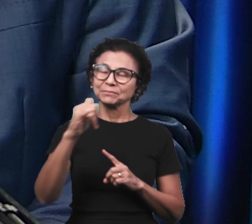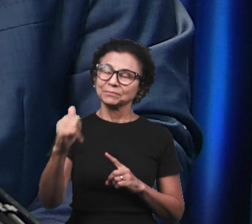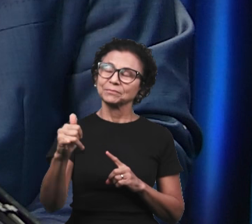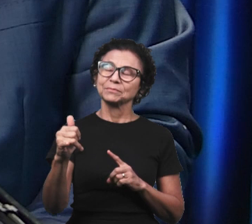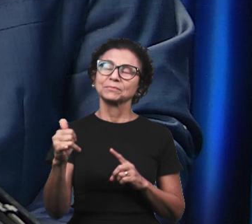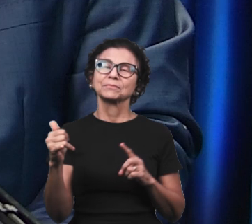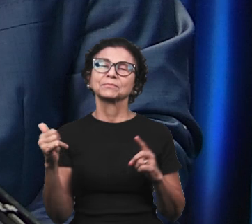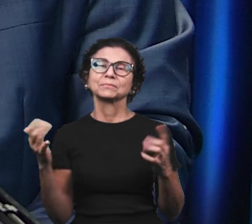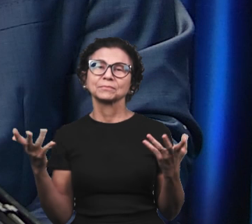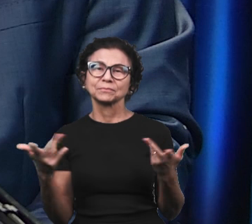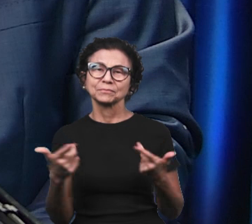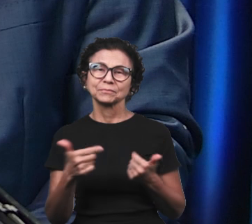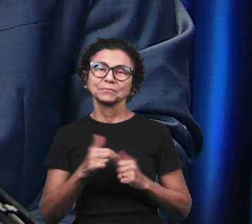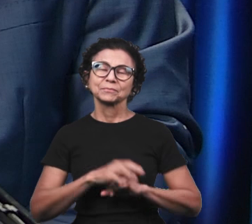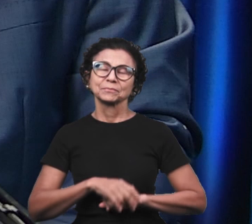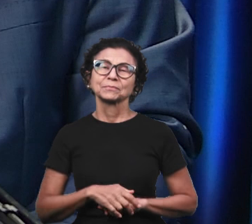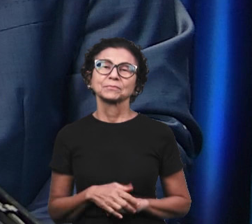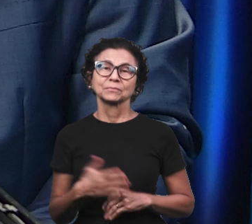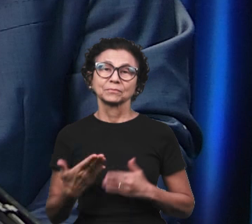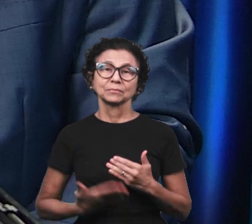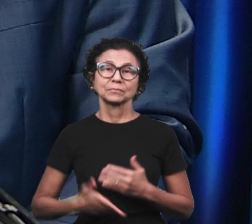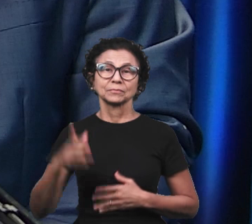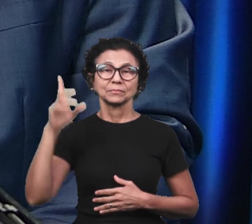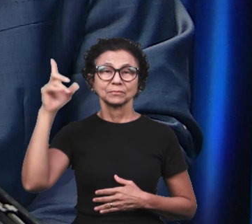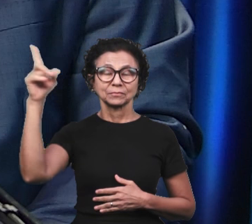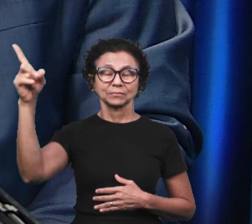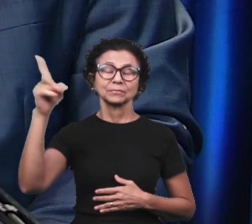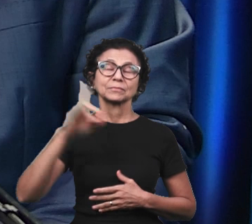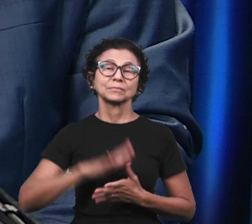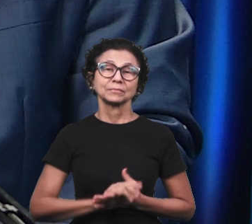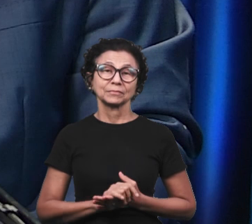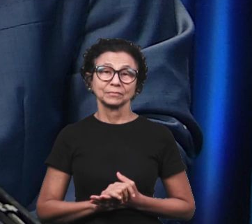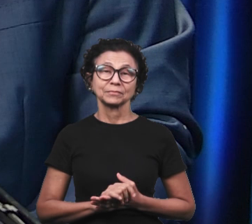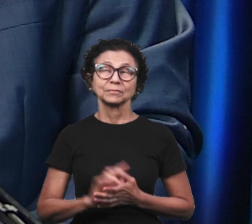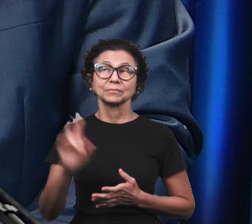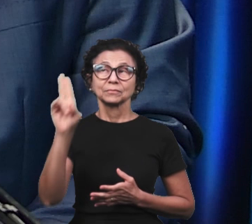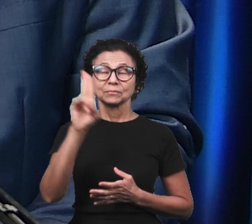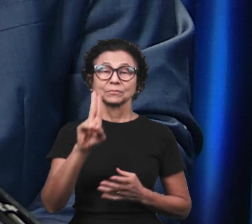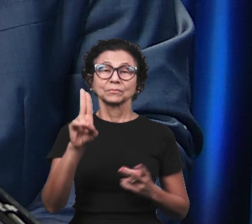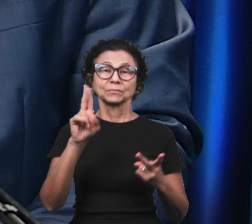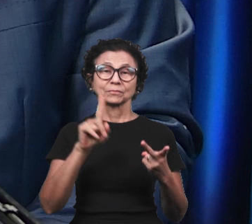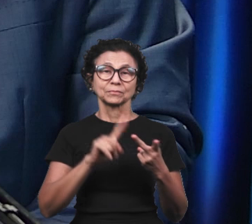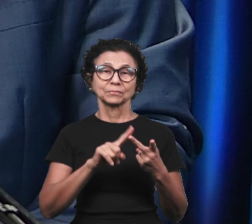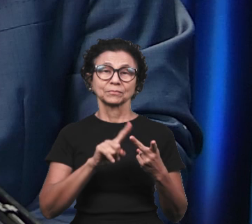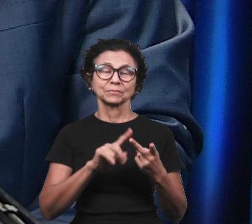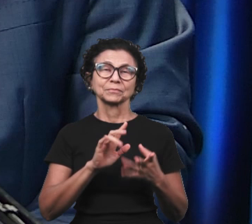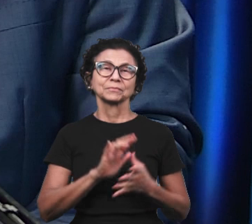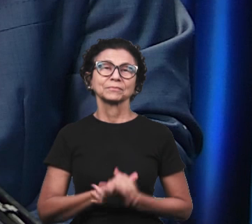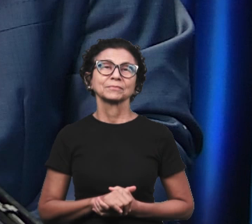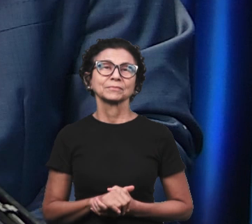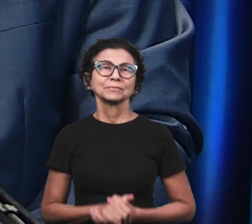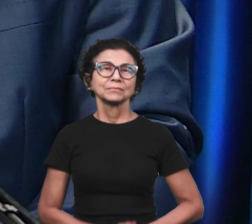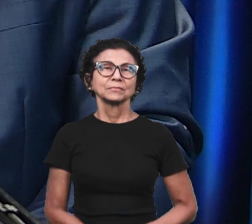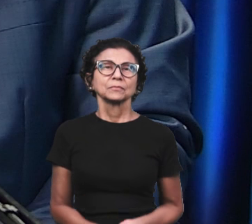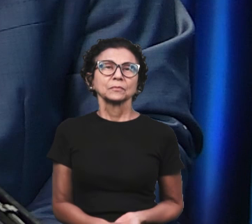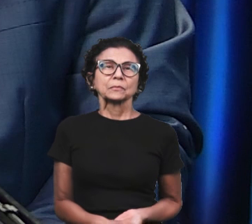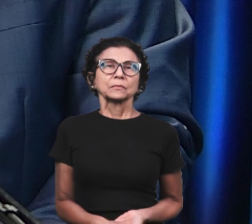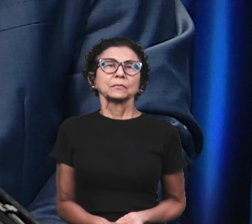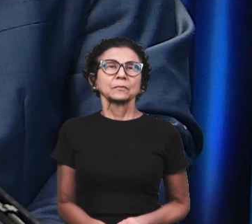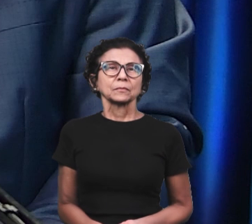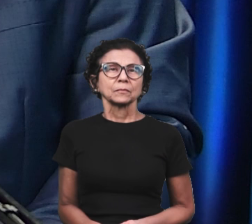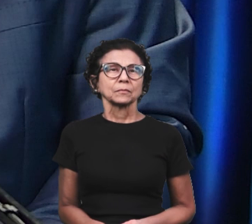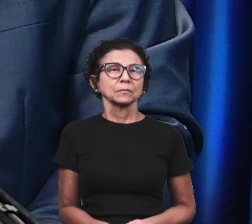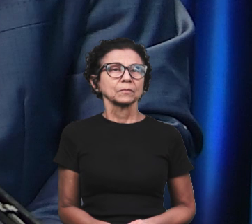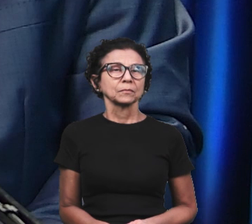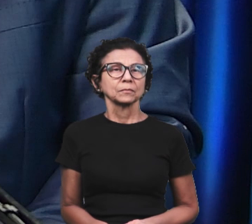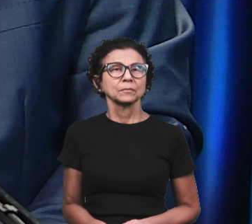maravilhoso na vida de mais esse servo de Deus que foi muito usado pelo Senhor. Portanto, pastor Lúcio, o que é que nós temos